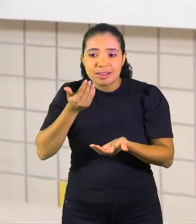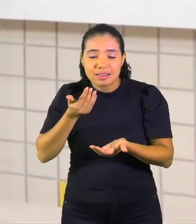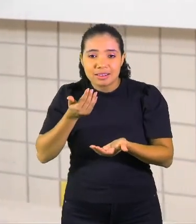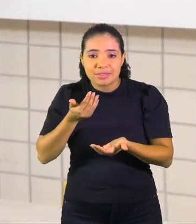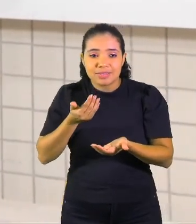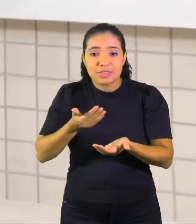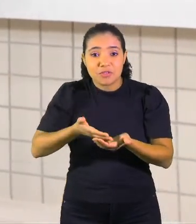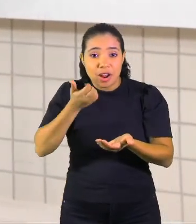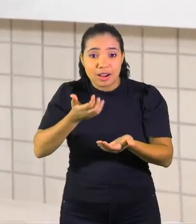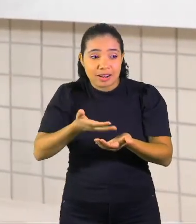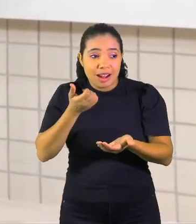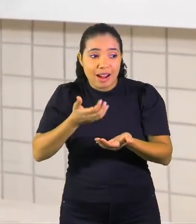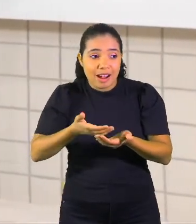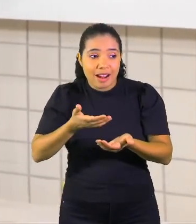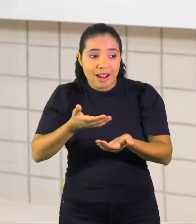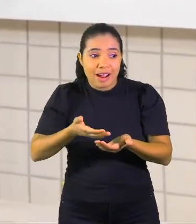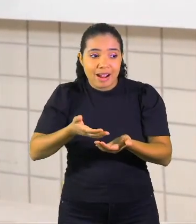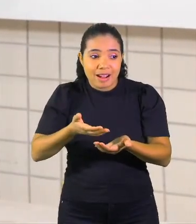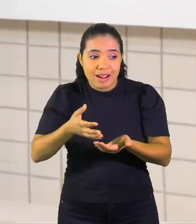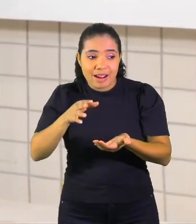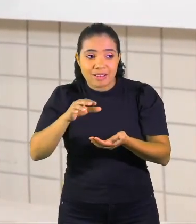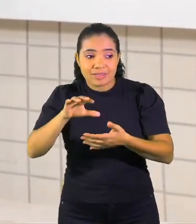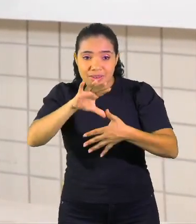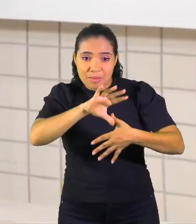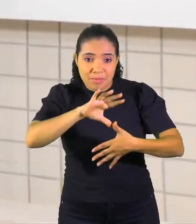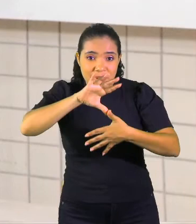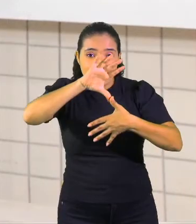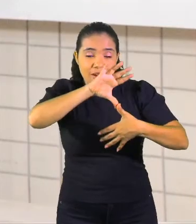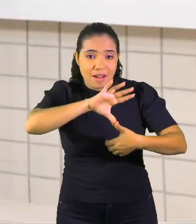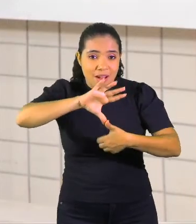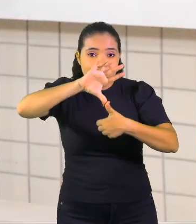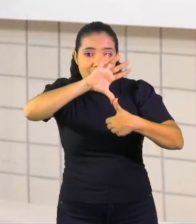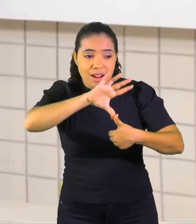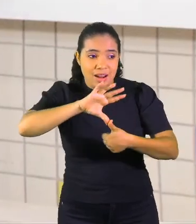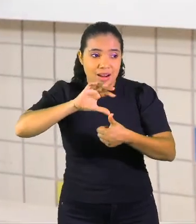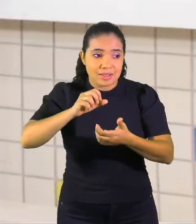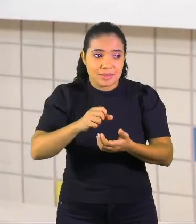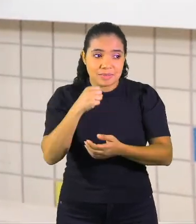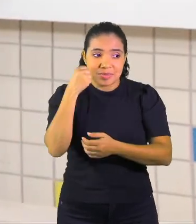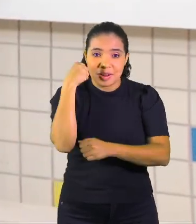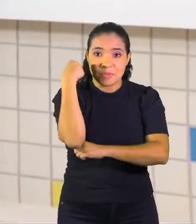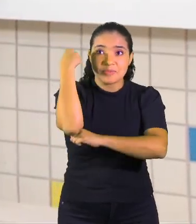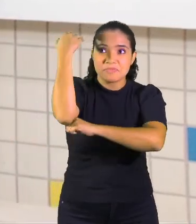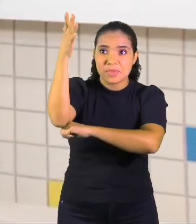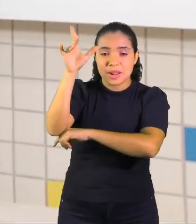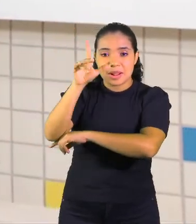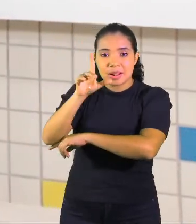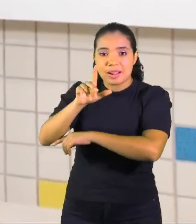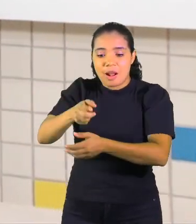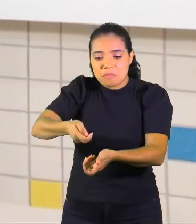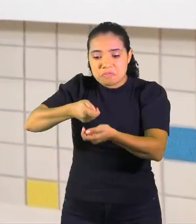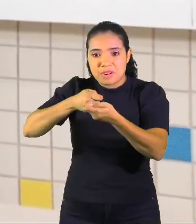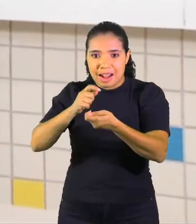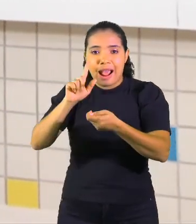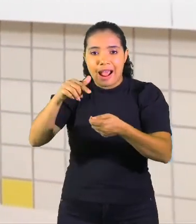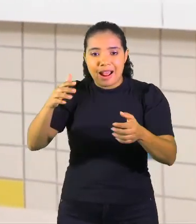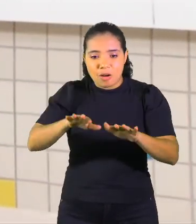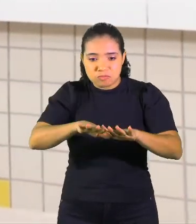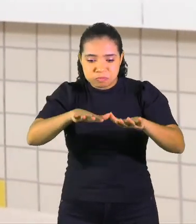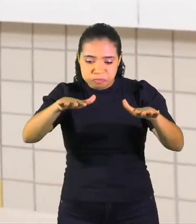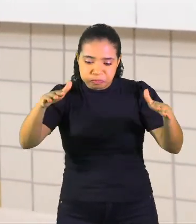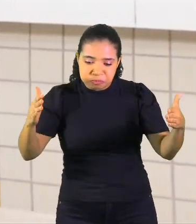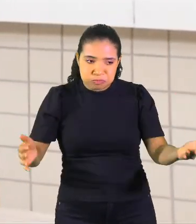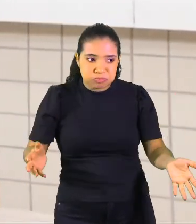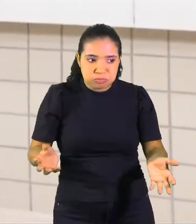farinha fosse americana, mandioca importada, banquete de bacana era farinhada,